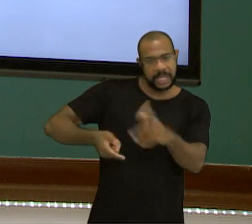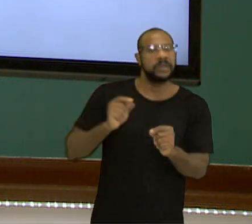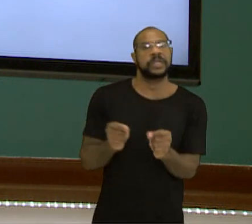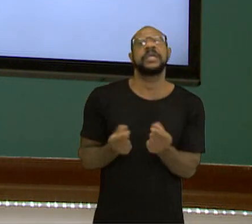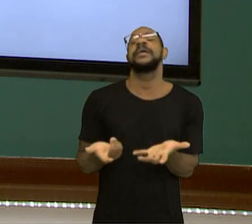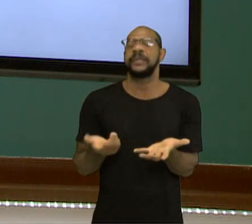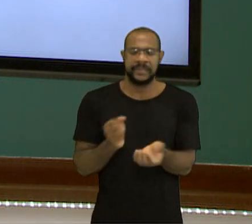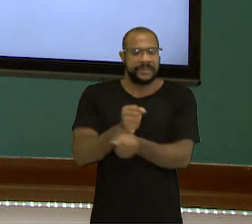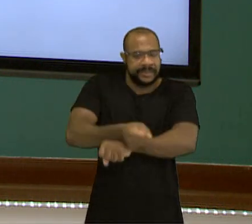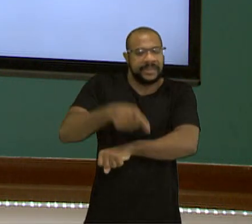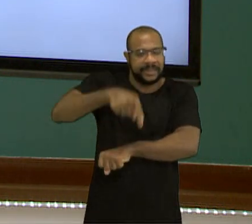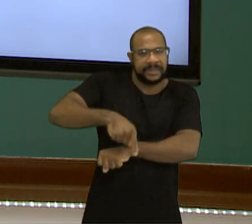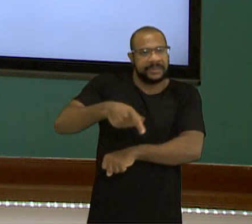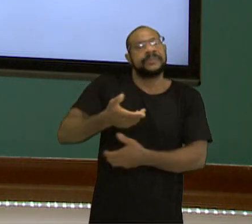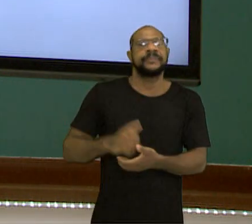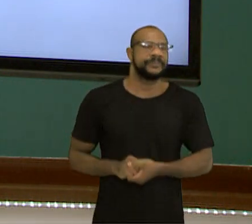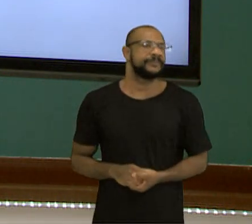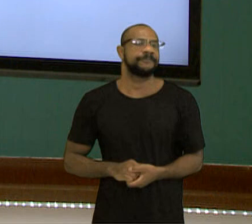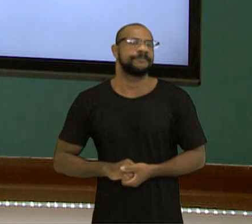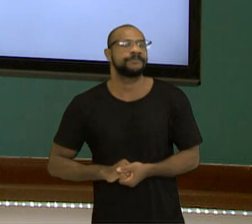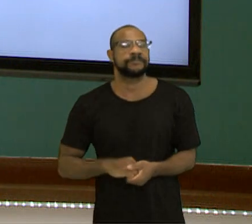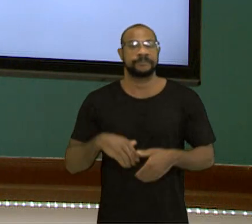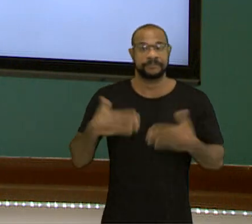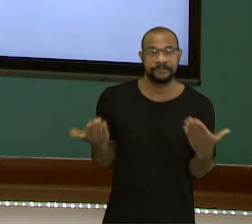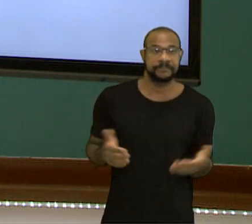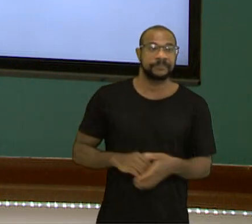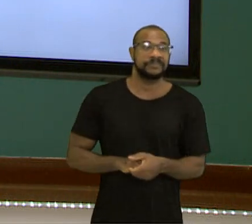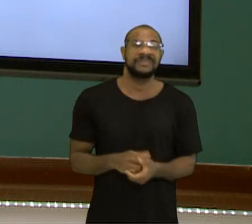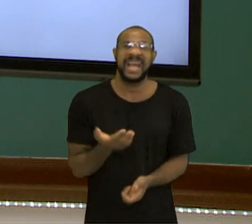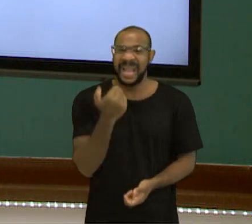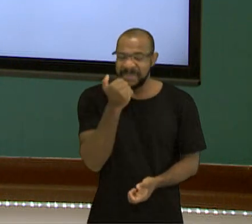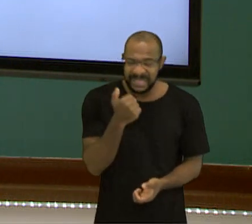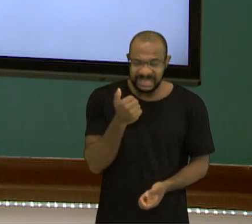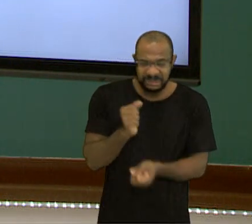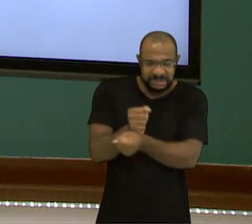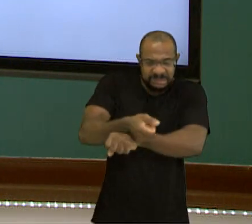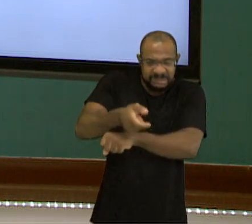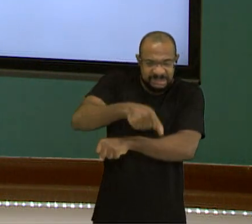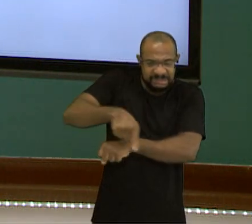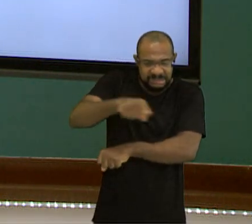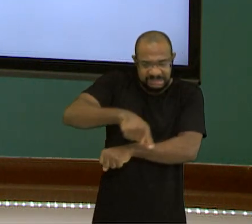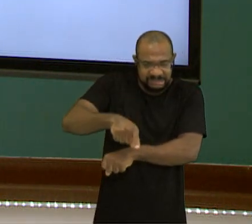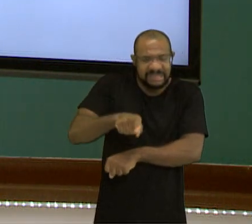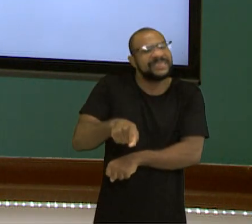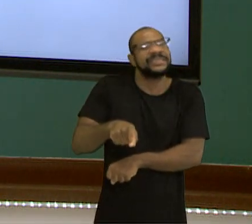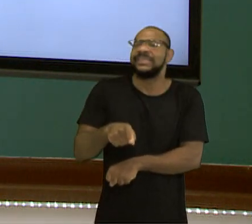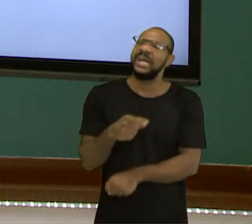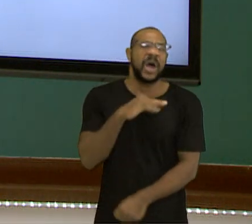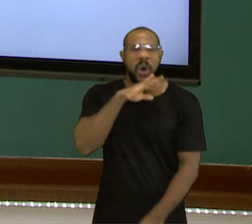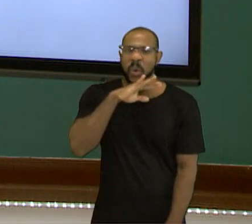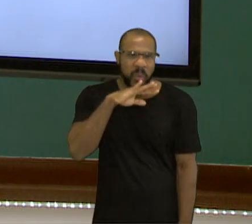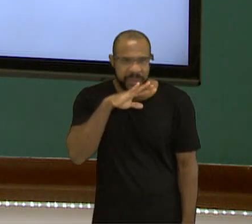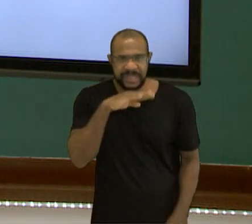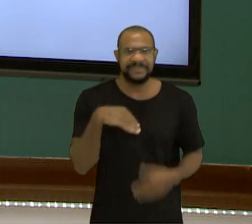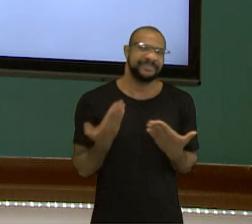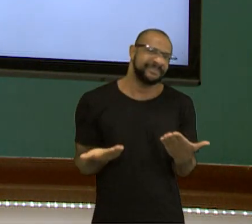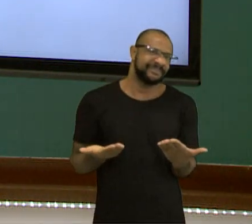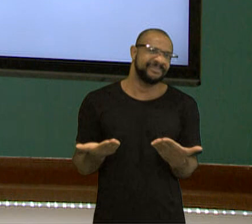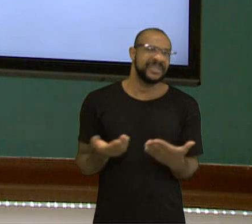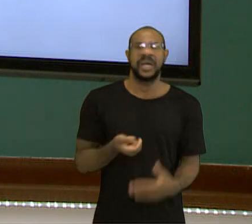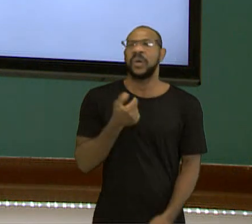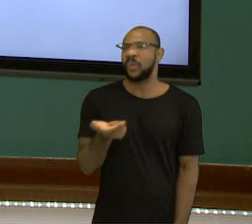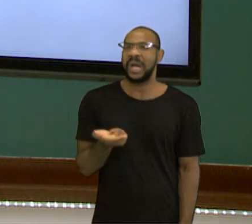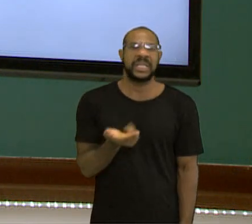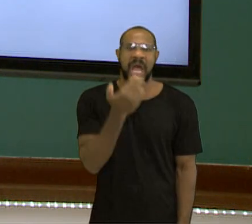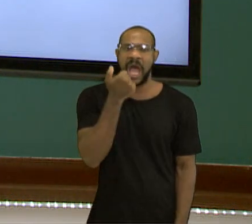e africanas. A Igreja Católica não se opunha. A alimentação desses africanos era precária, assim como quase